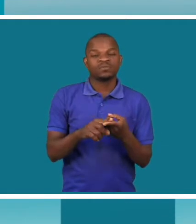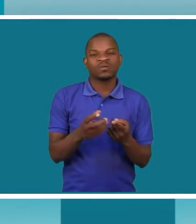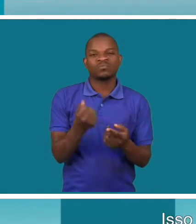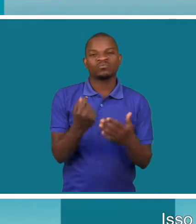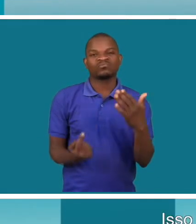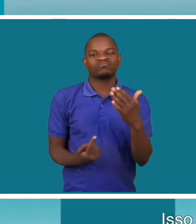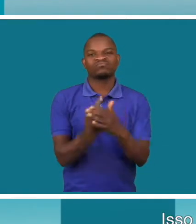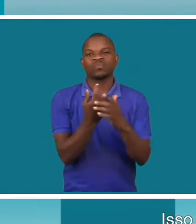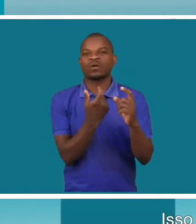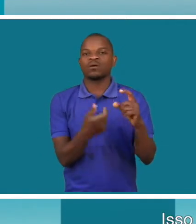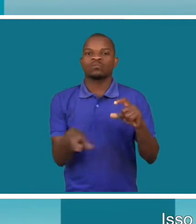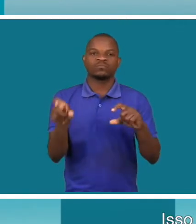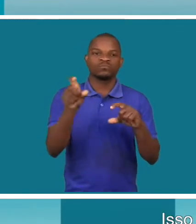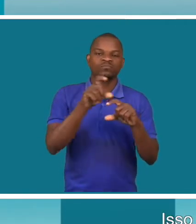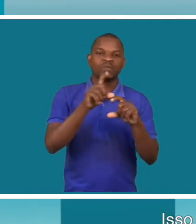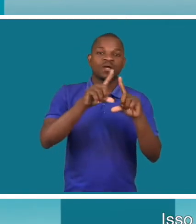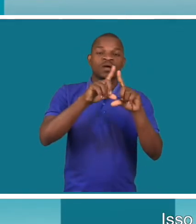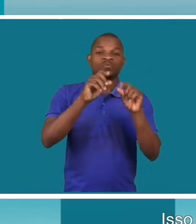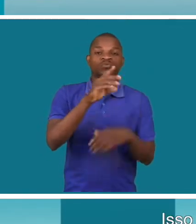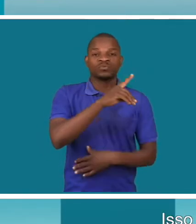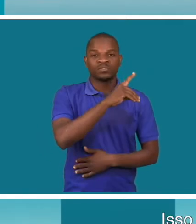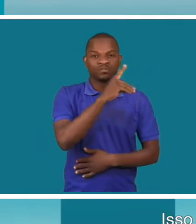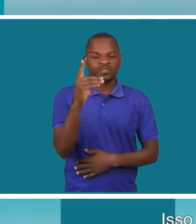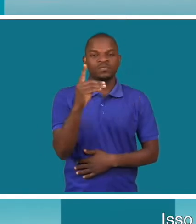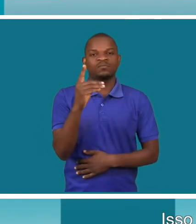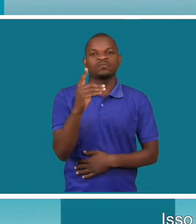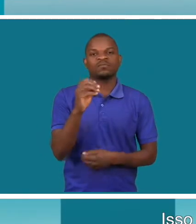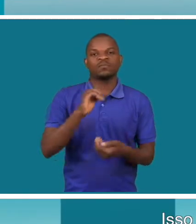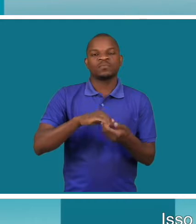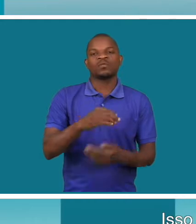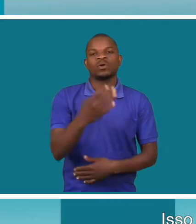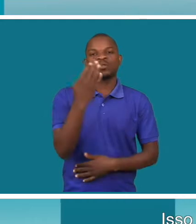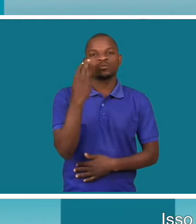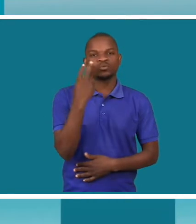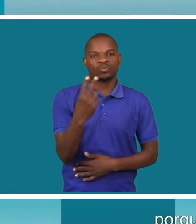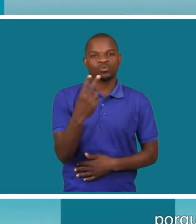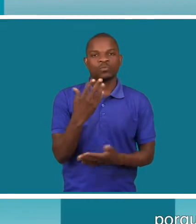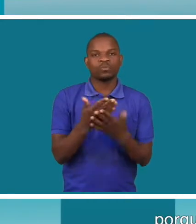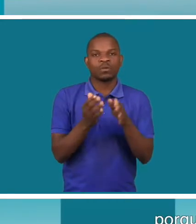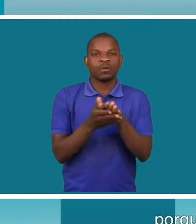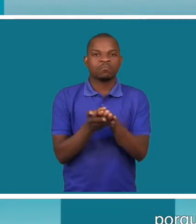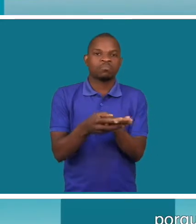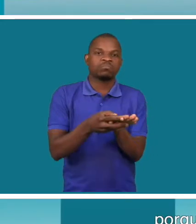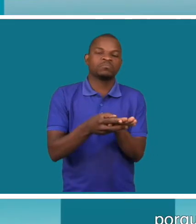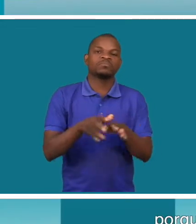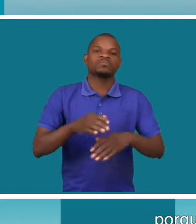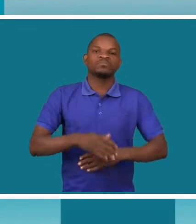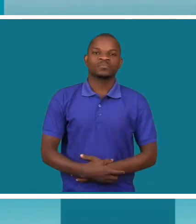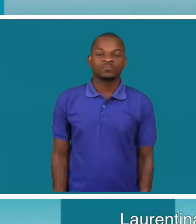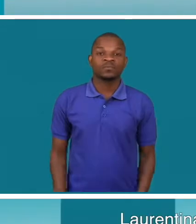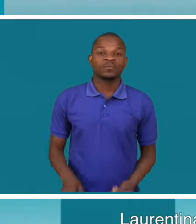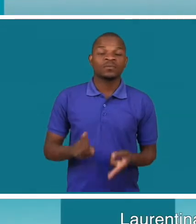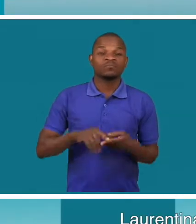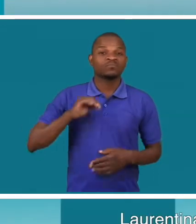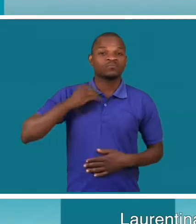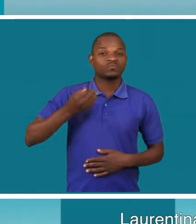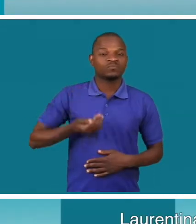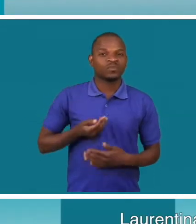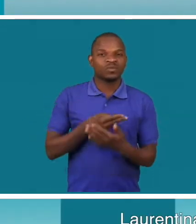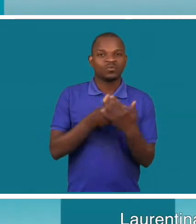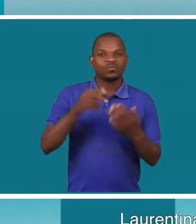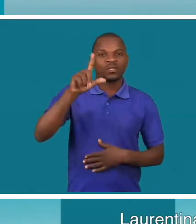e acabam causando além de uma deficiência e duas no oriente